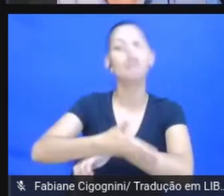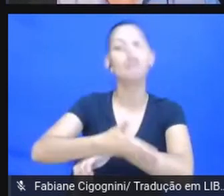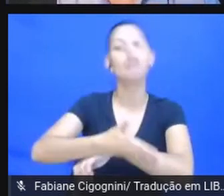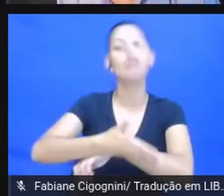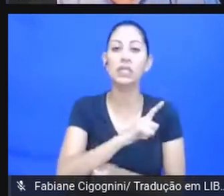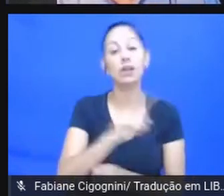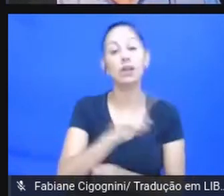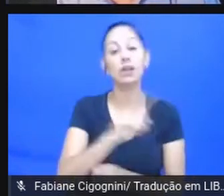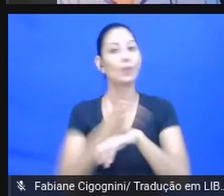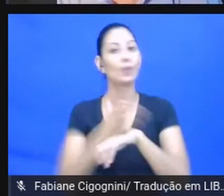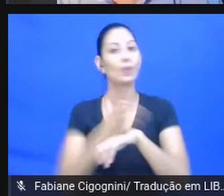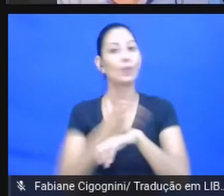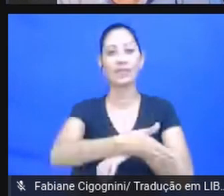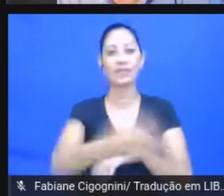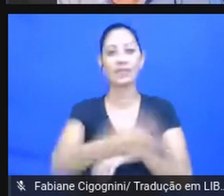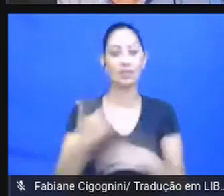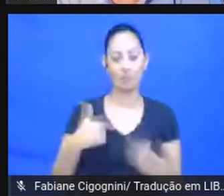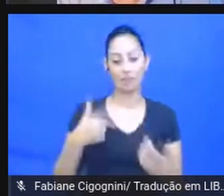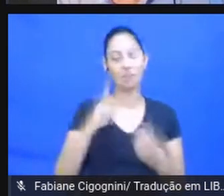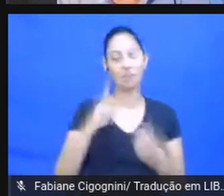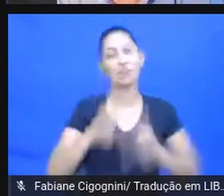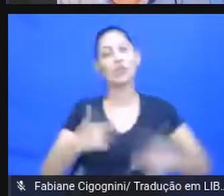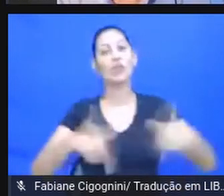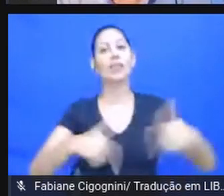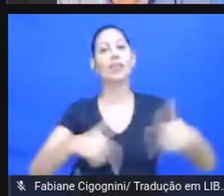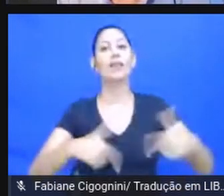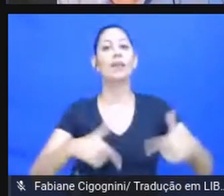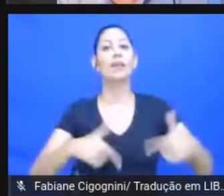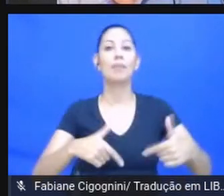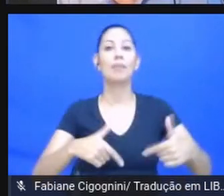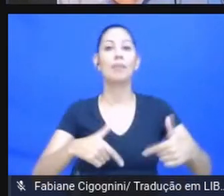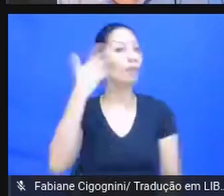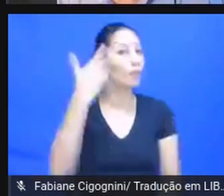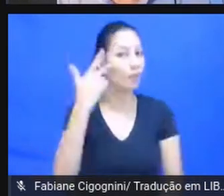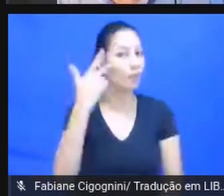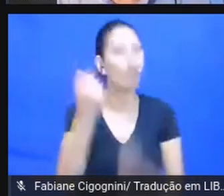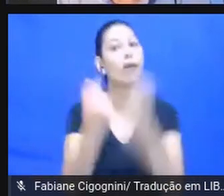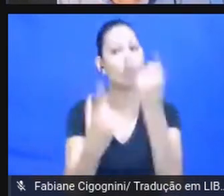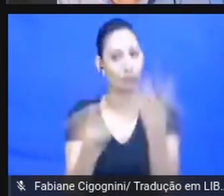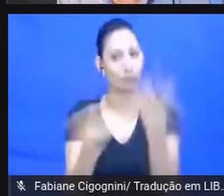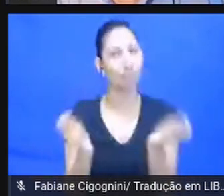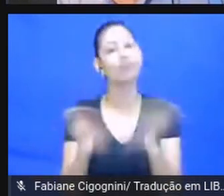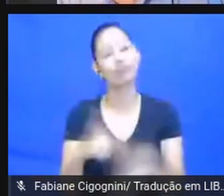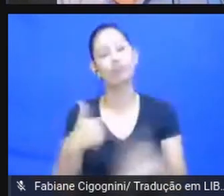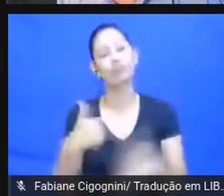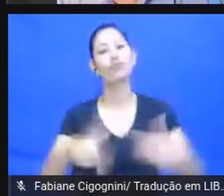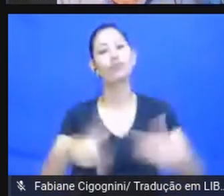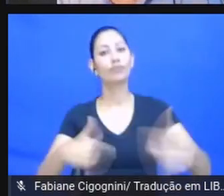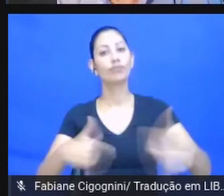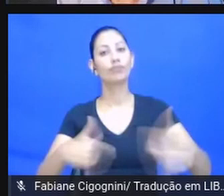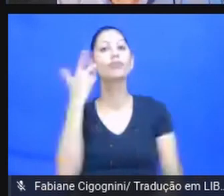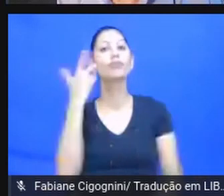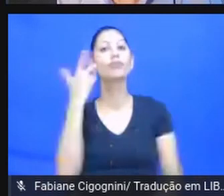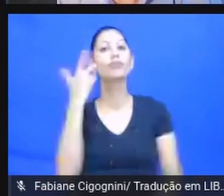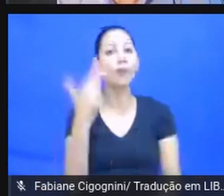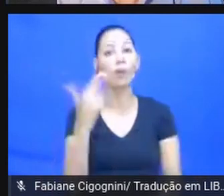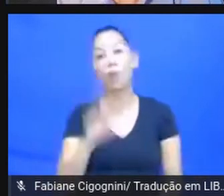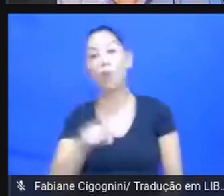em casa. Tem, de qualquer forma, para os que já